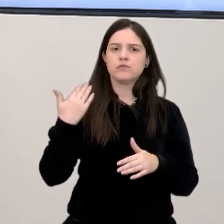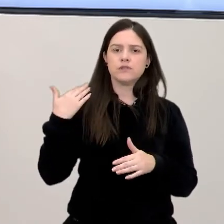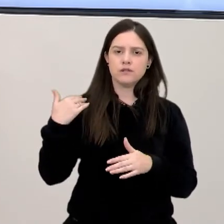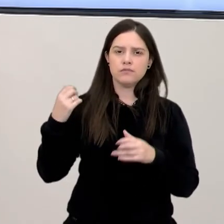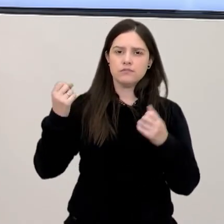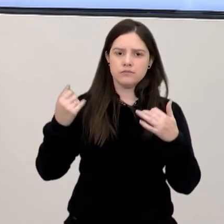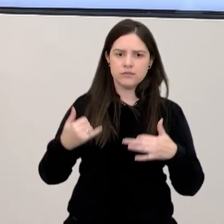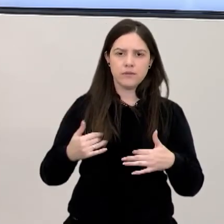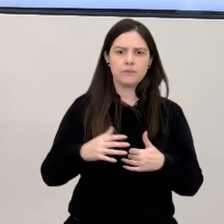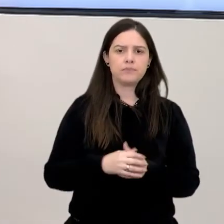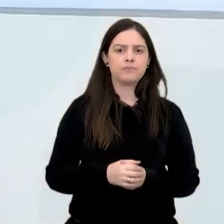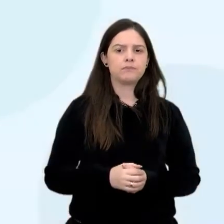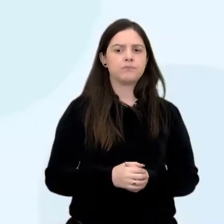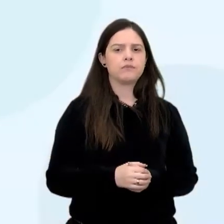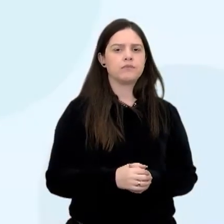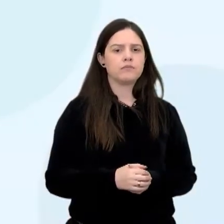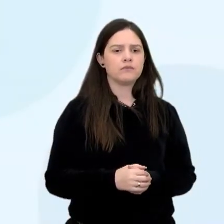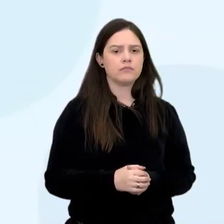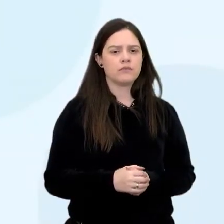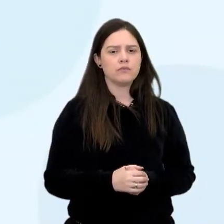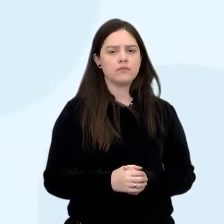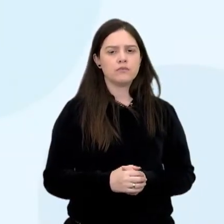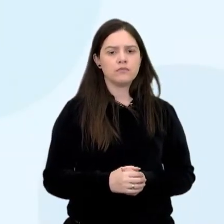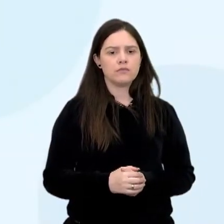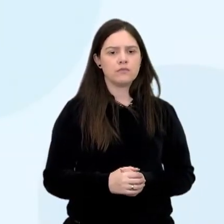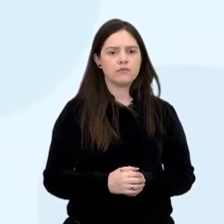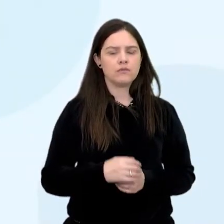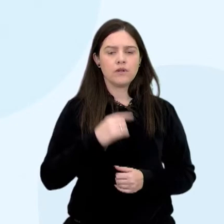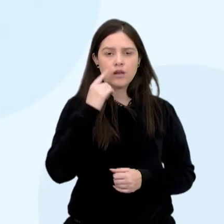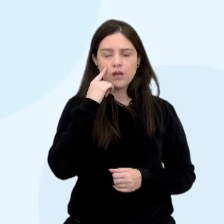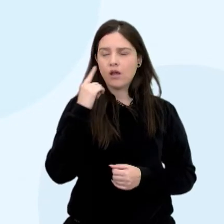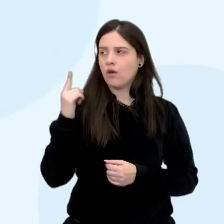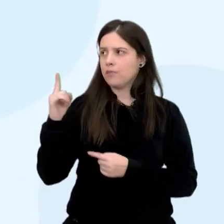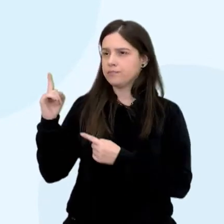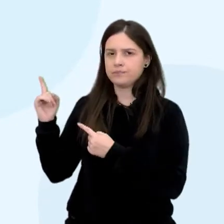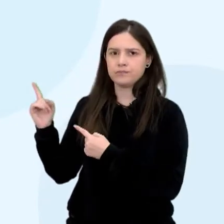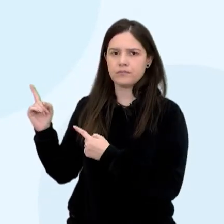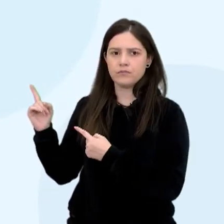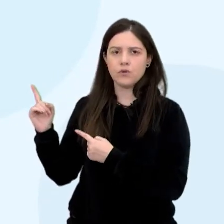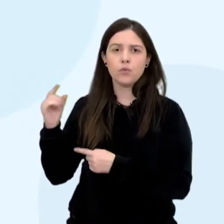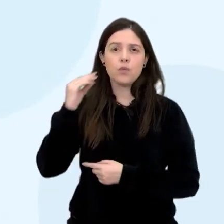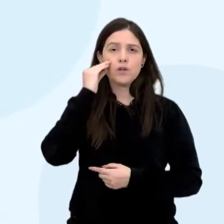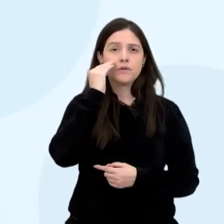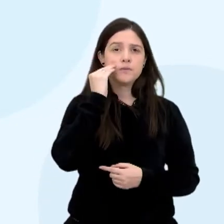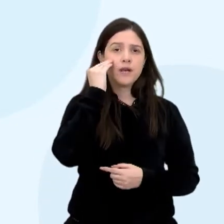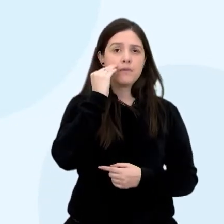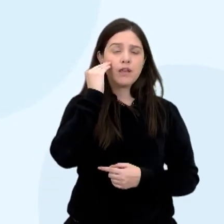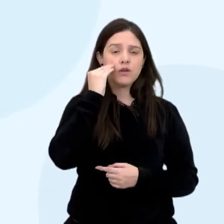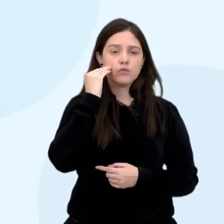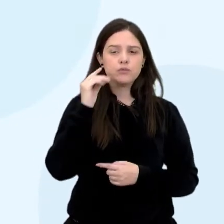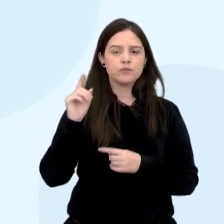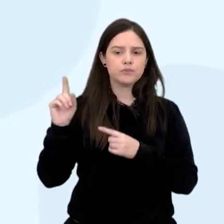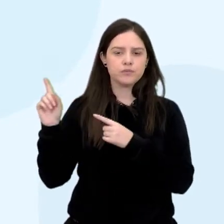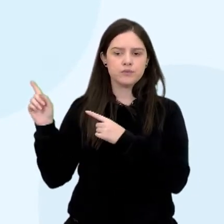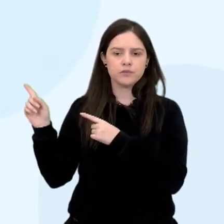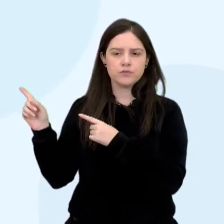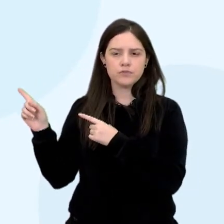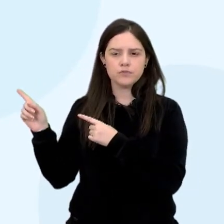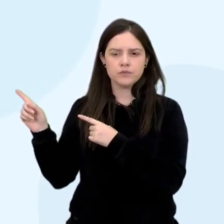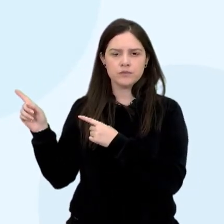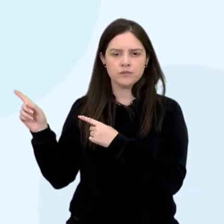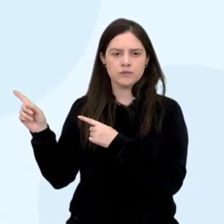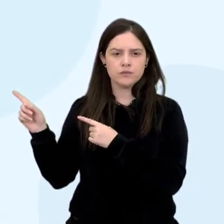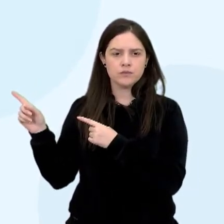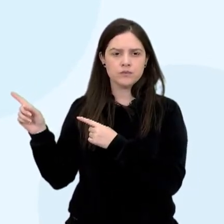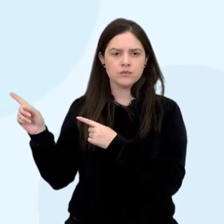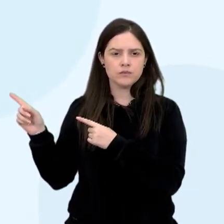tá bom? Ó, a imagem de como ficou o experimento. Neste experimento aqui,